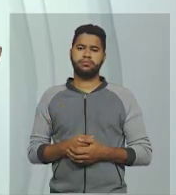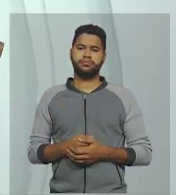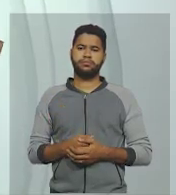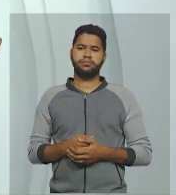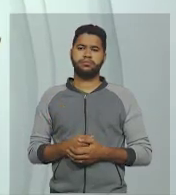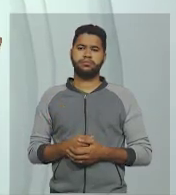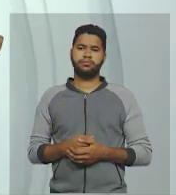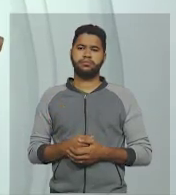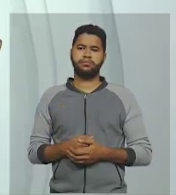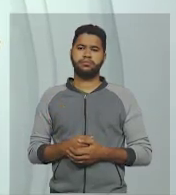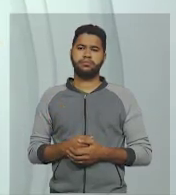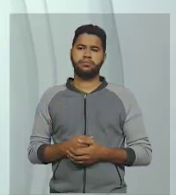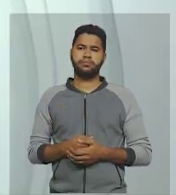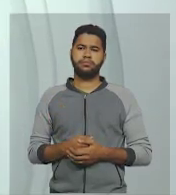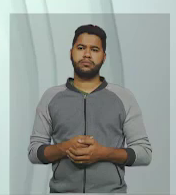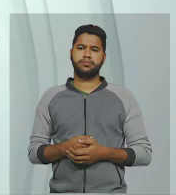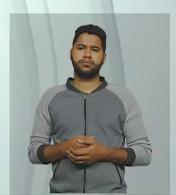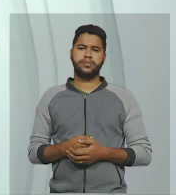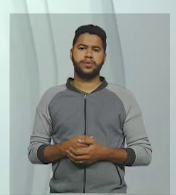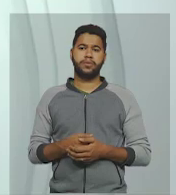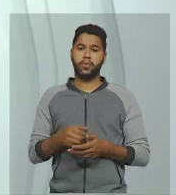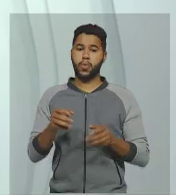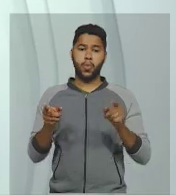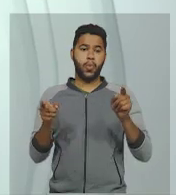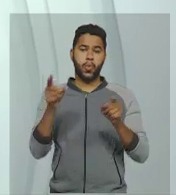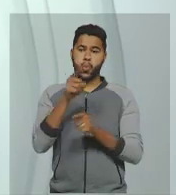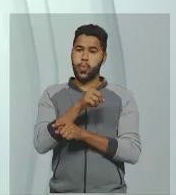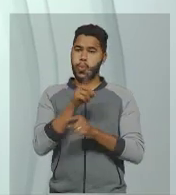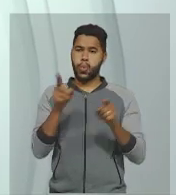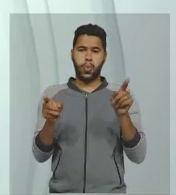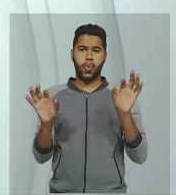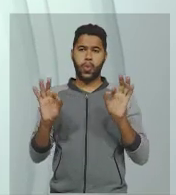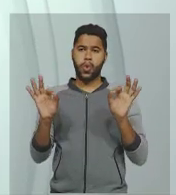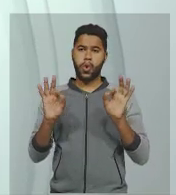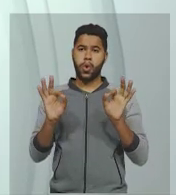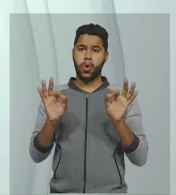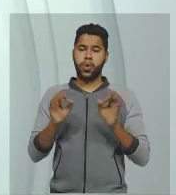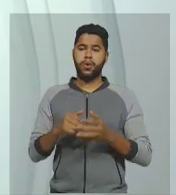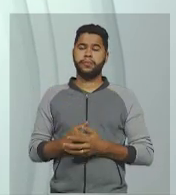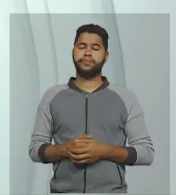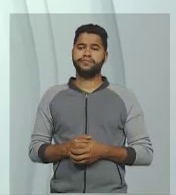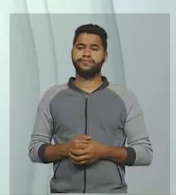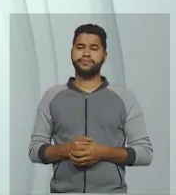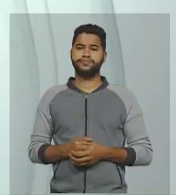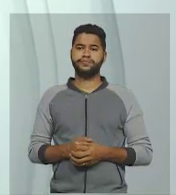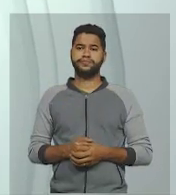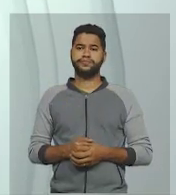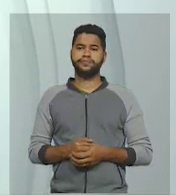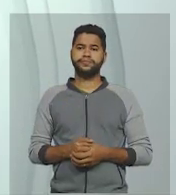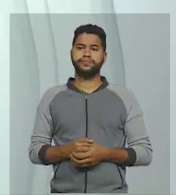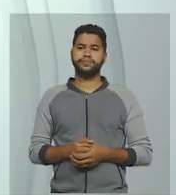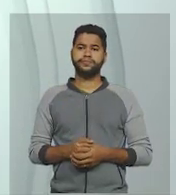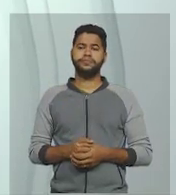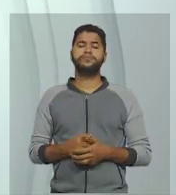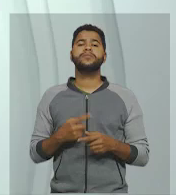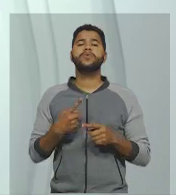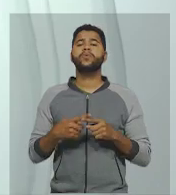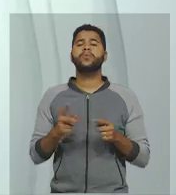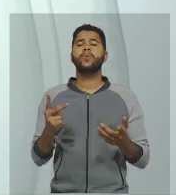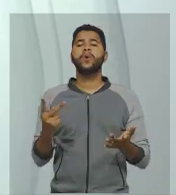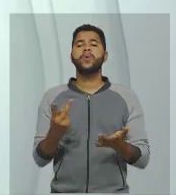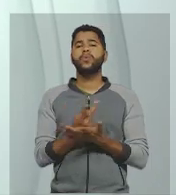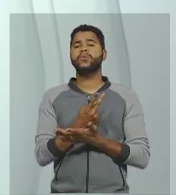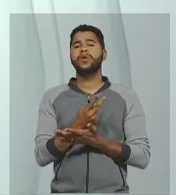fazer com o meu dedo aqui, ó. Olha, não está girando agora, tá vendo? Eu estou apoiando meu dedo aqui, ó, nessa parte. E por que isso acontece